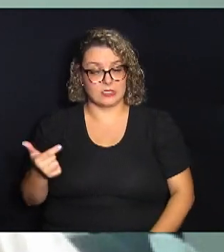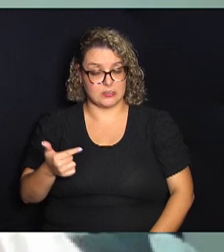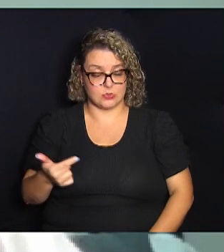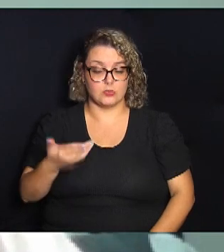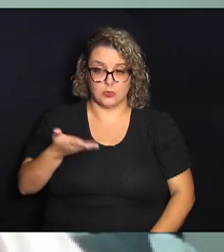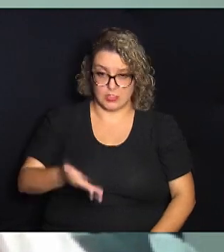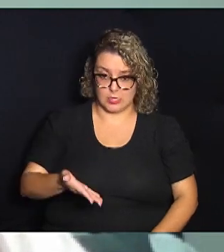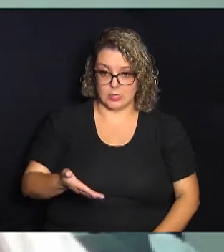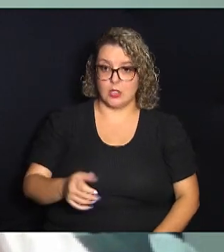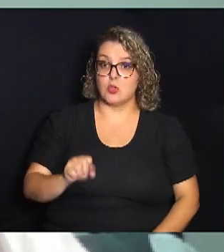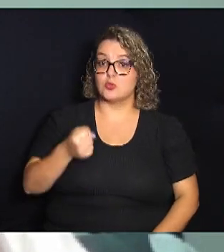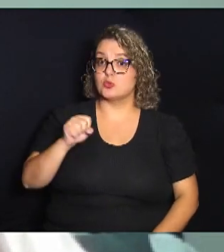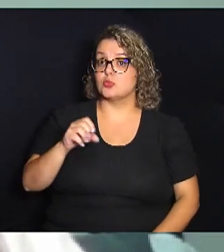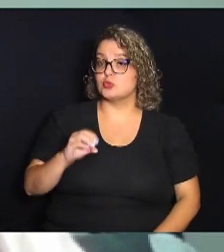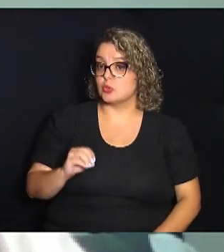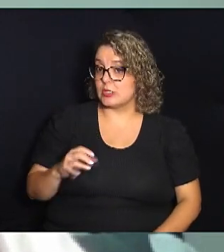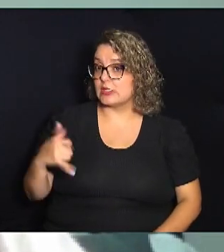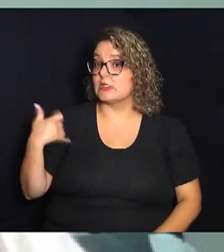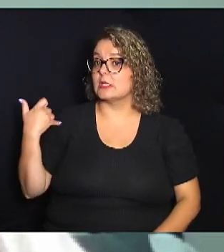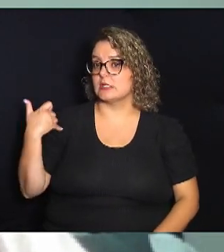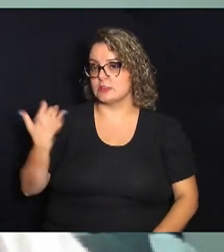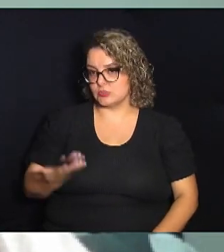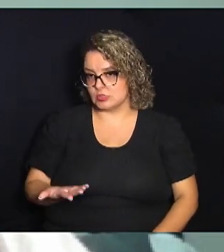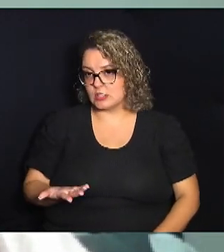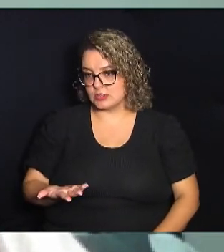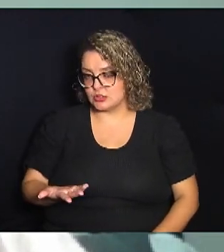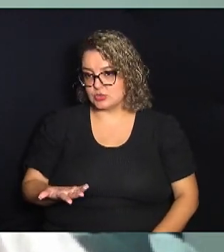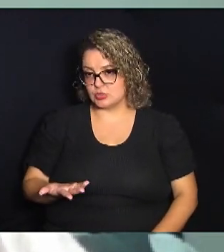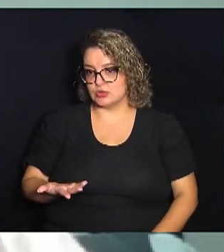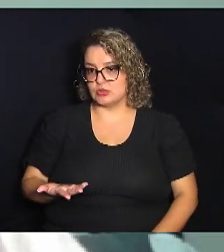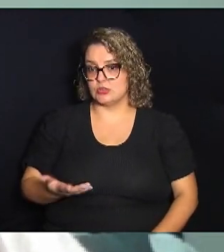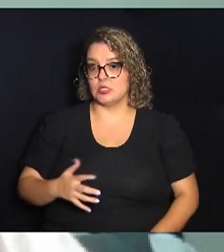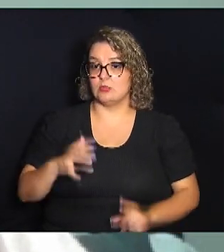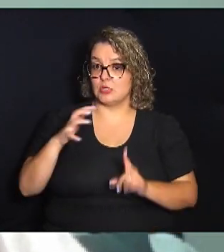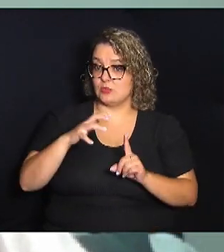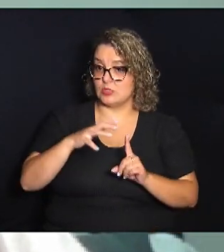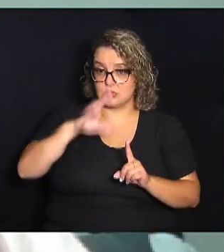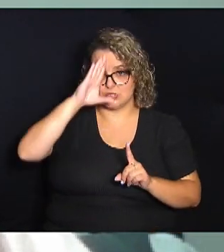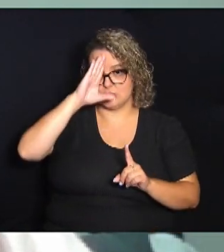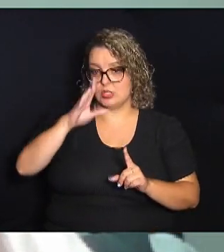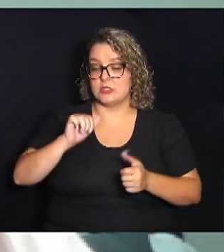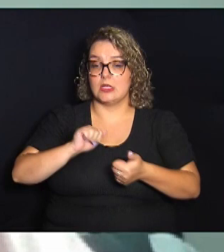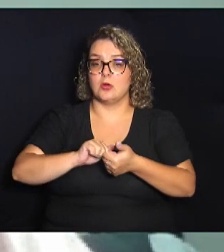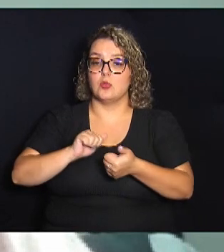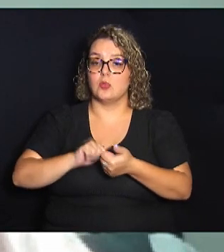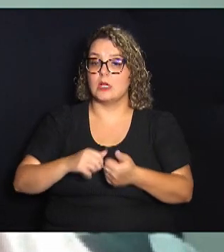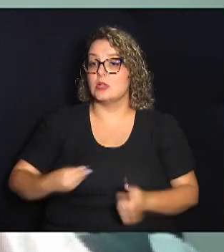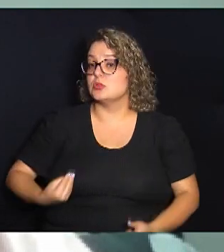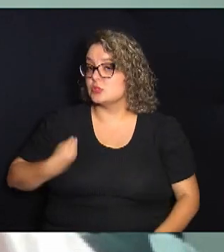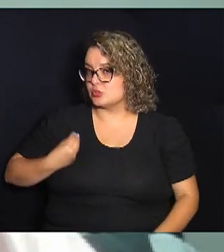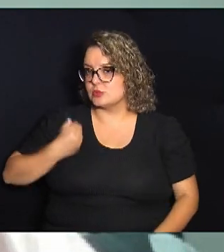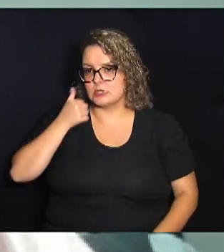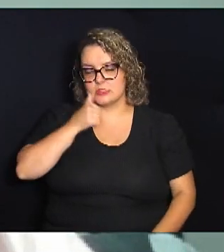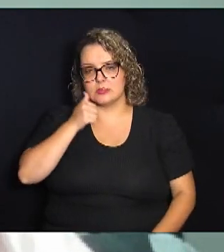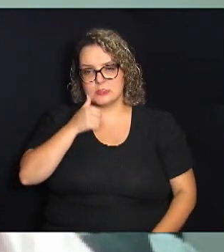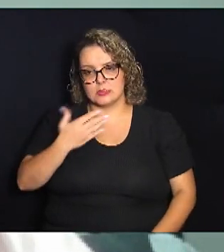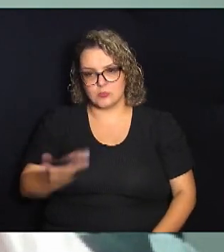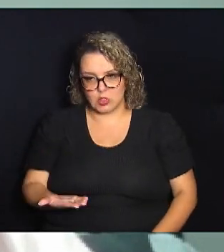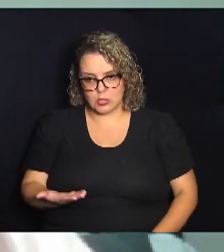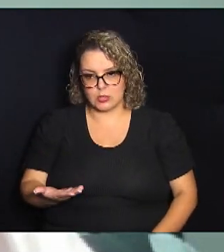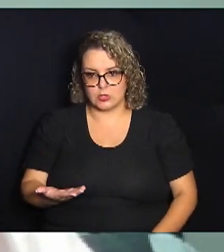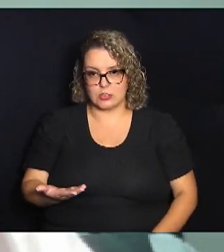dos 80 anos. Ou seja, isso impacta diretamente na qualidade de vida dessas mulheres e